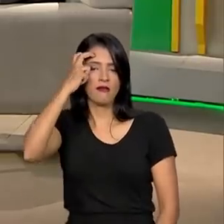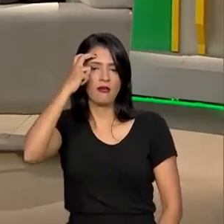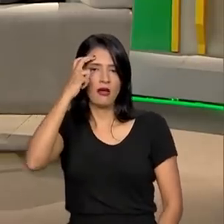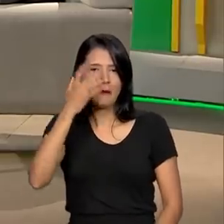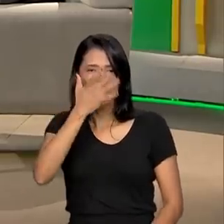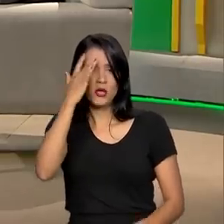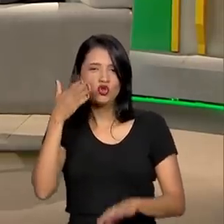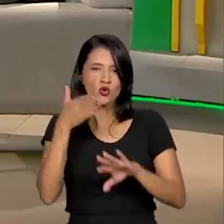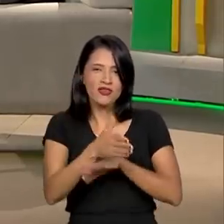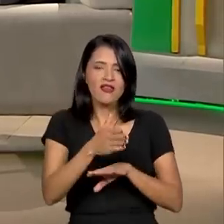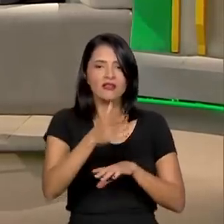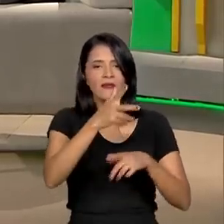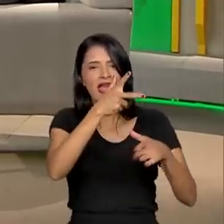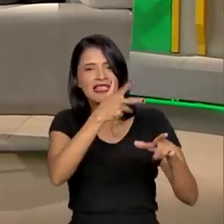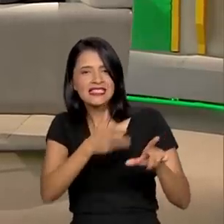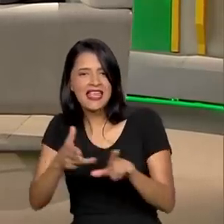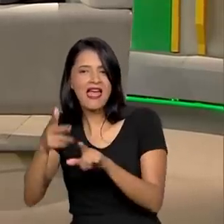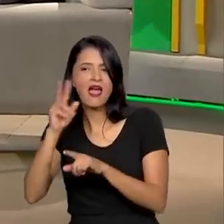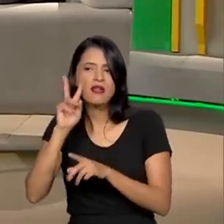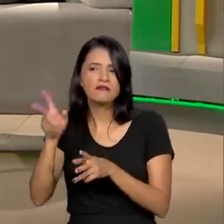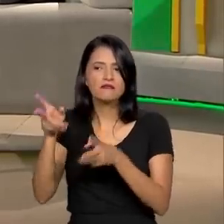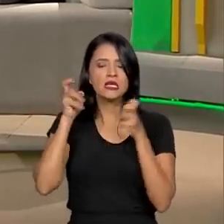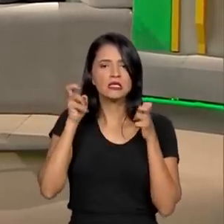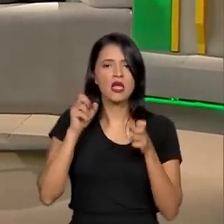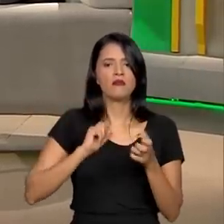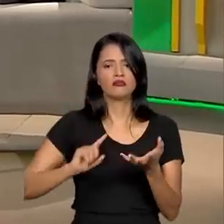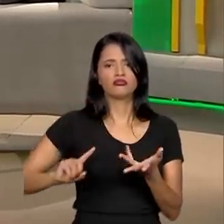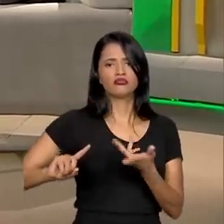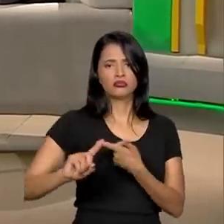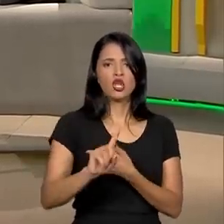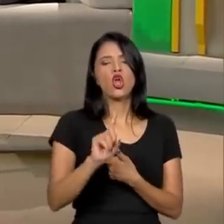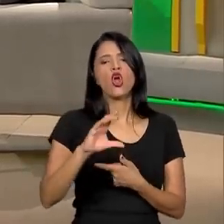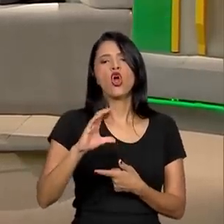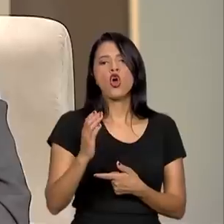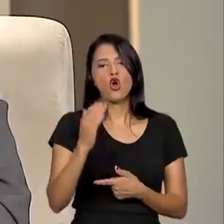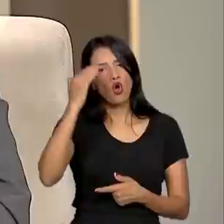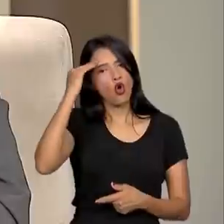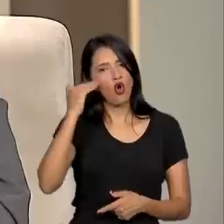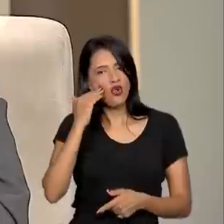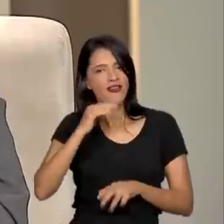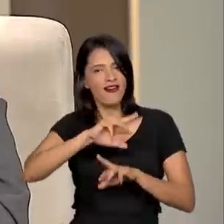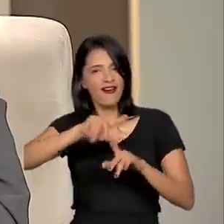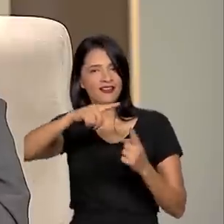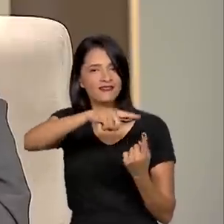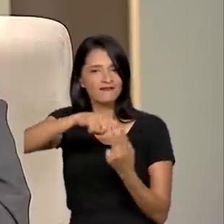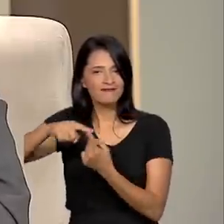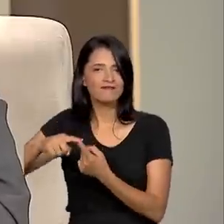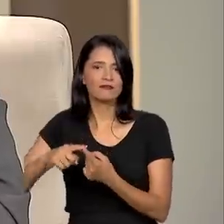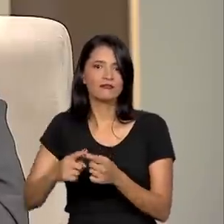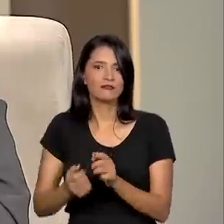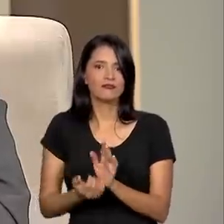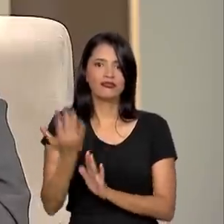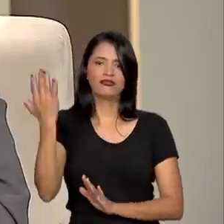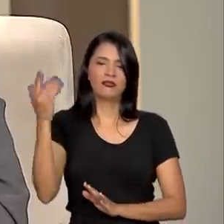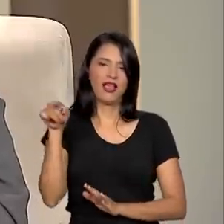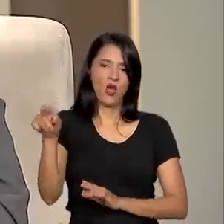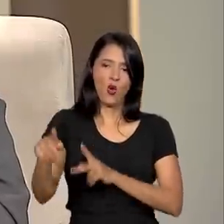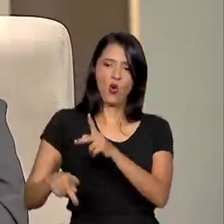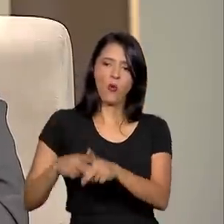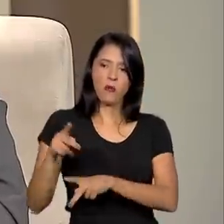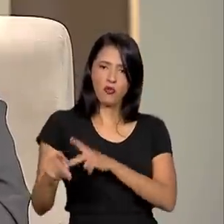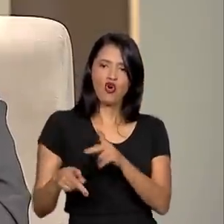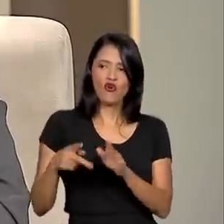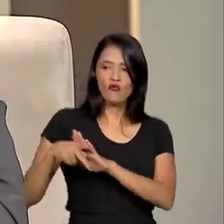de séries, hoje vê um leque enorme de séries coreanas. Né? E o que é aquilo? É o povo coreano se